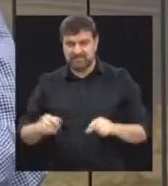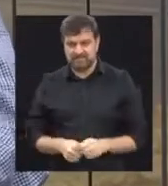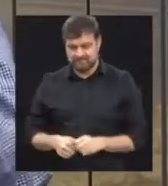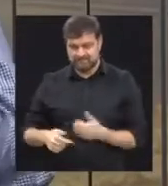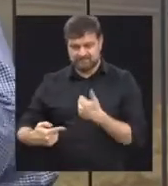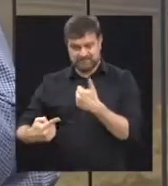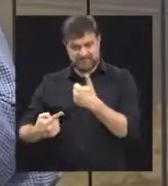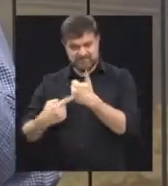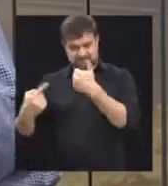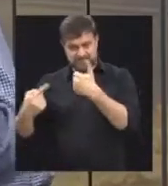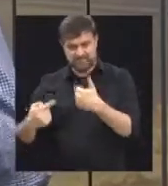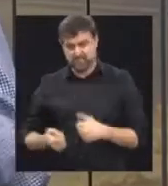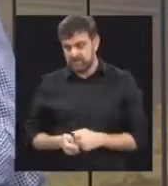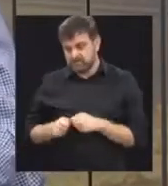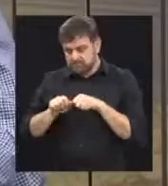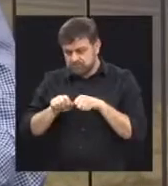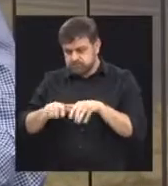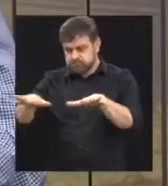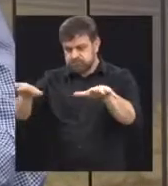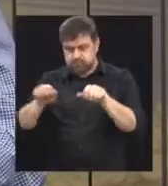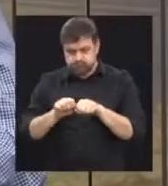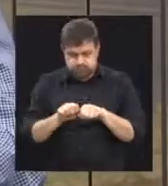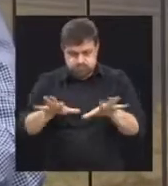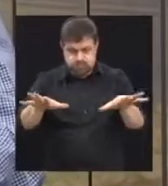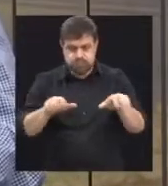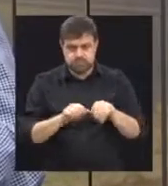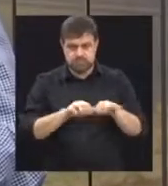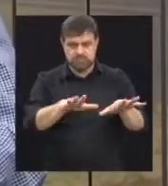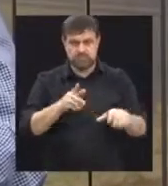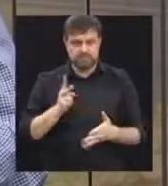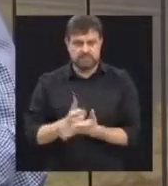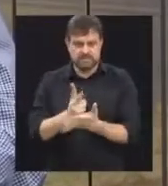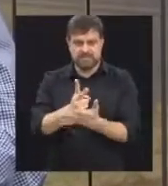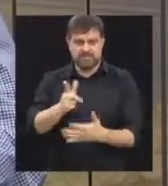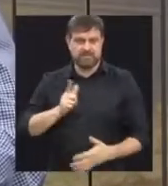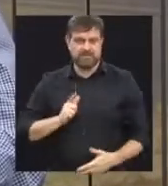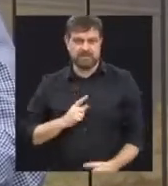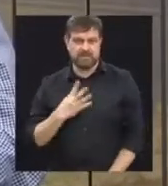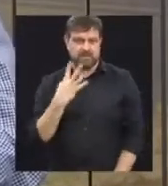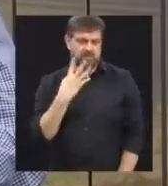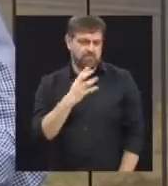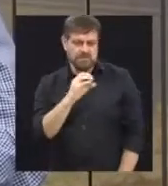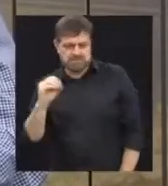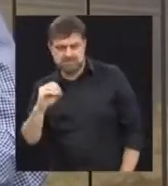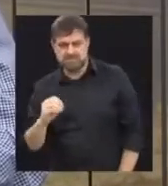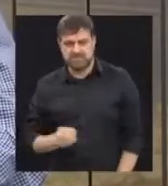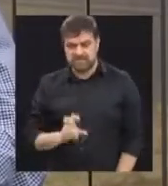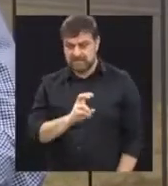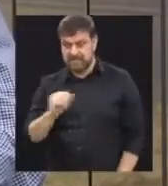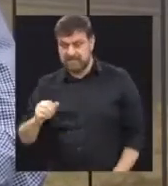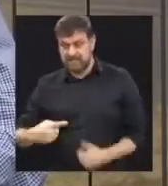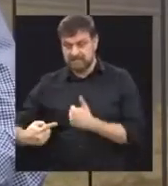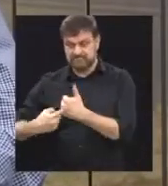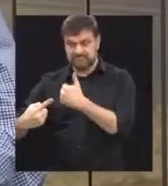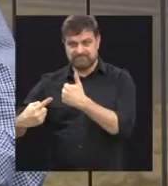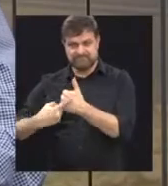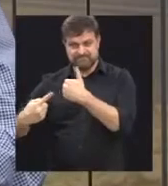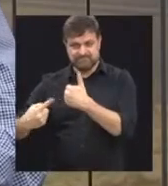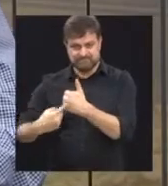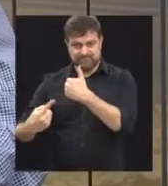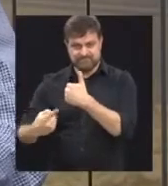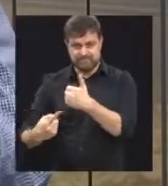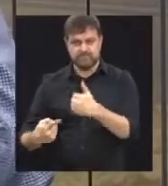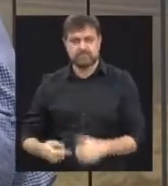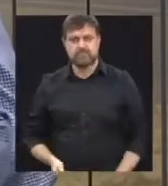compartilhadas. Cada mensagem que a gente posta tem pelo menos umas 400, 500 visibilidades, sabe, ao longo do